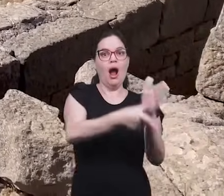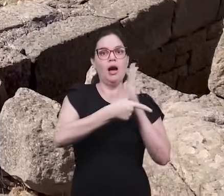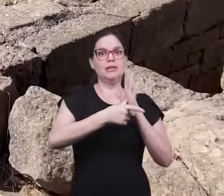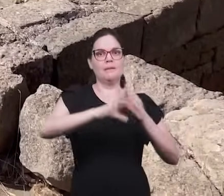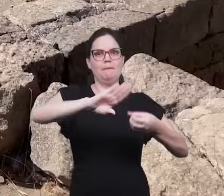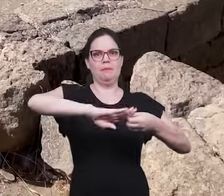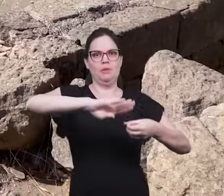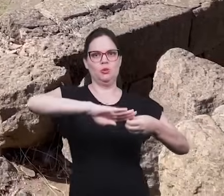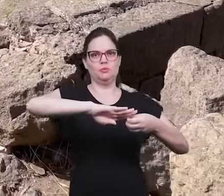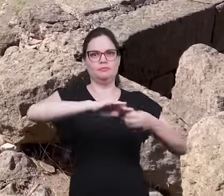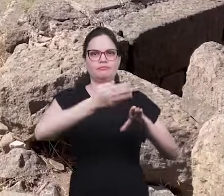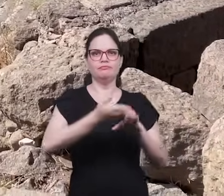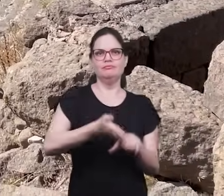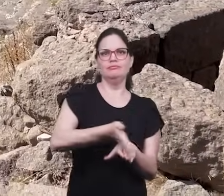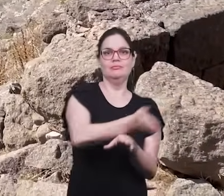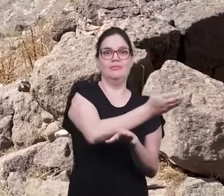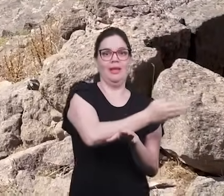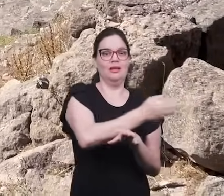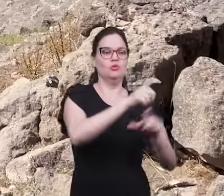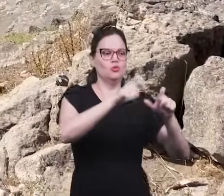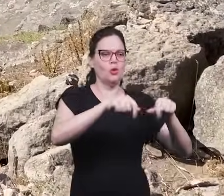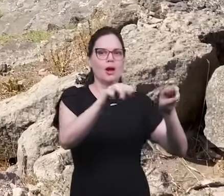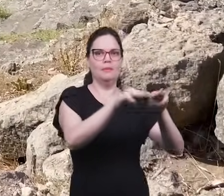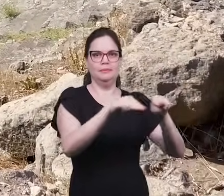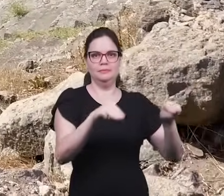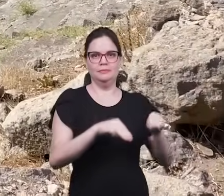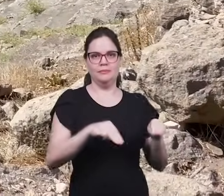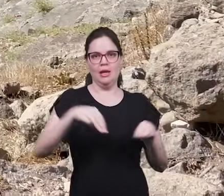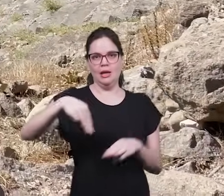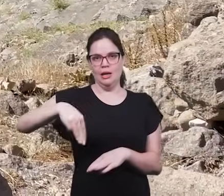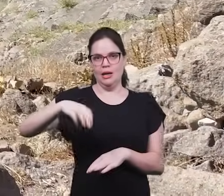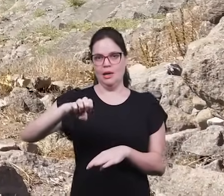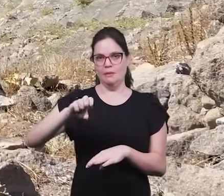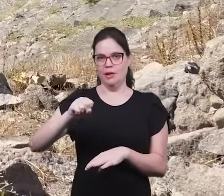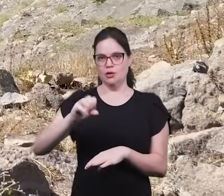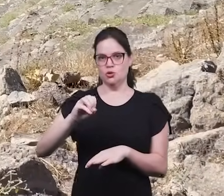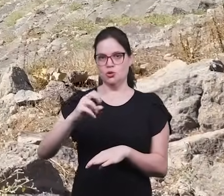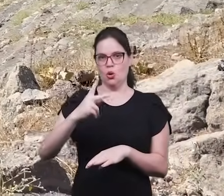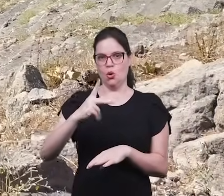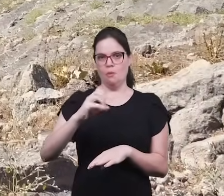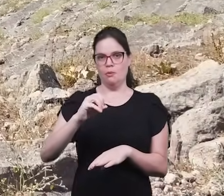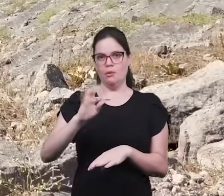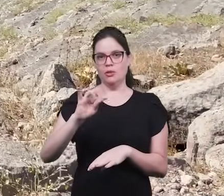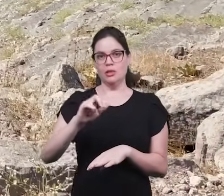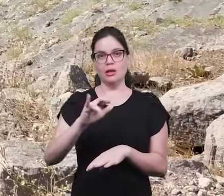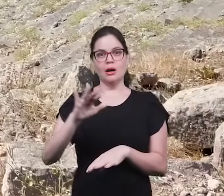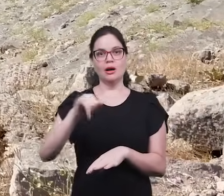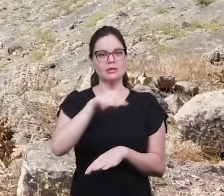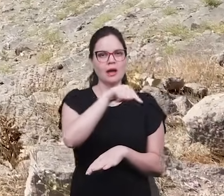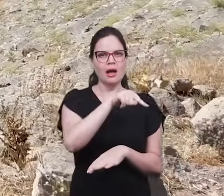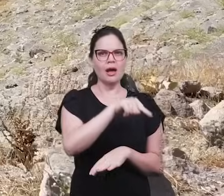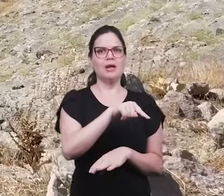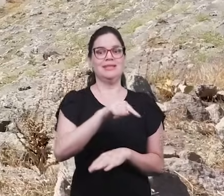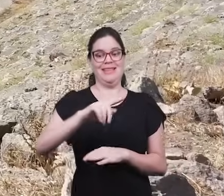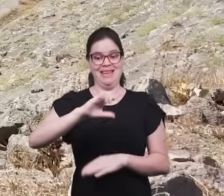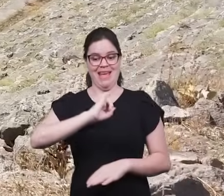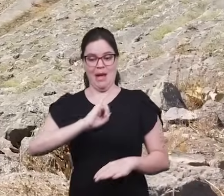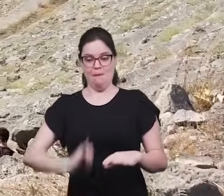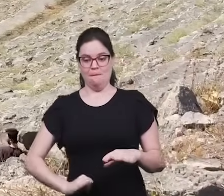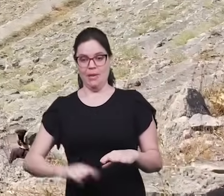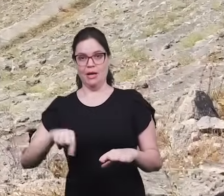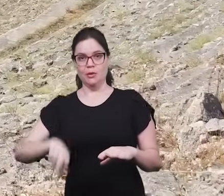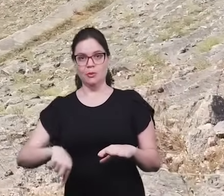que vieram logo de começo, inclusive eram da Mesopotâmia. Era o começo de tudo, estava